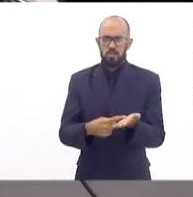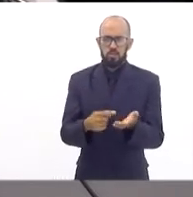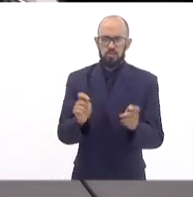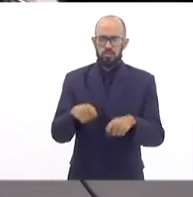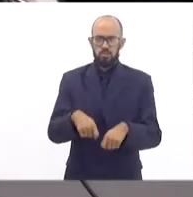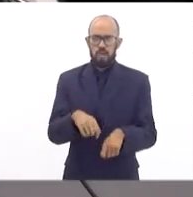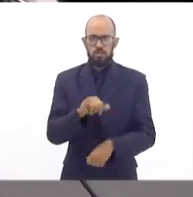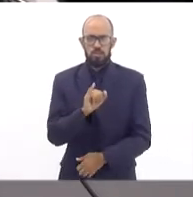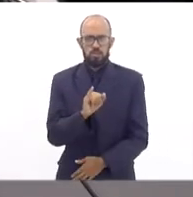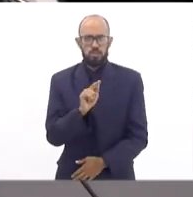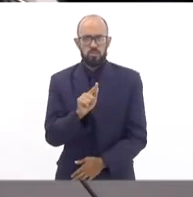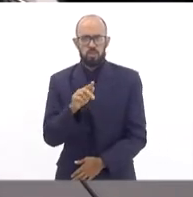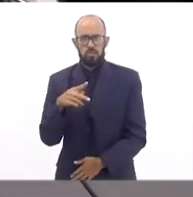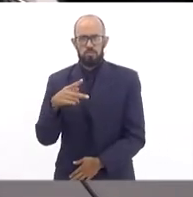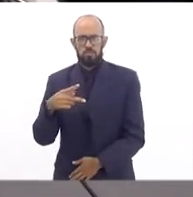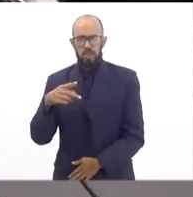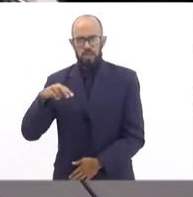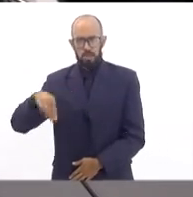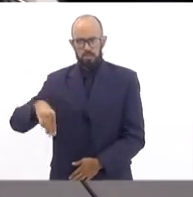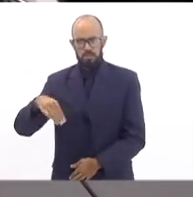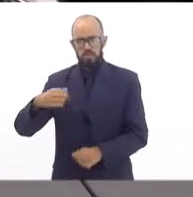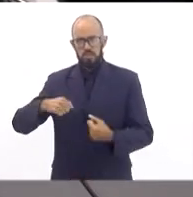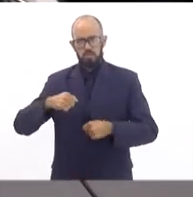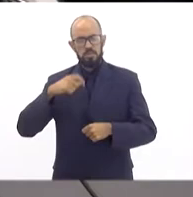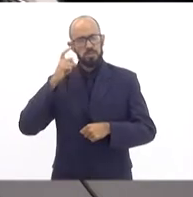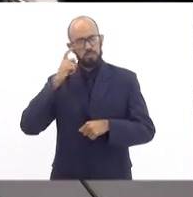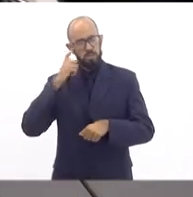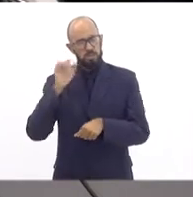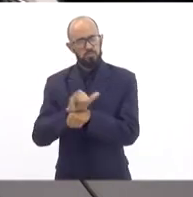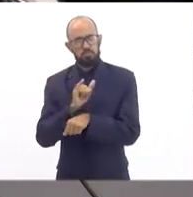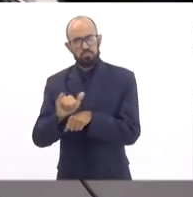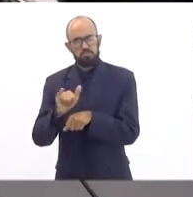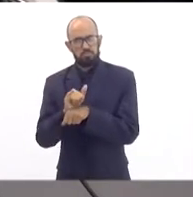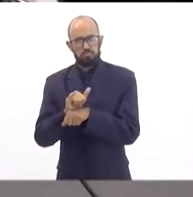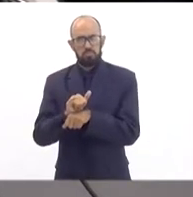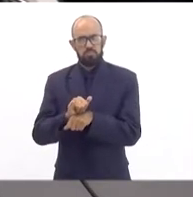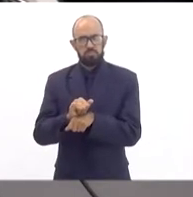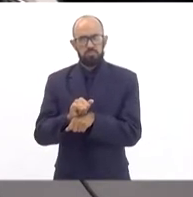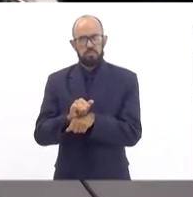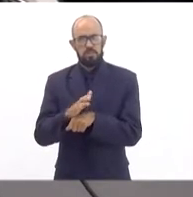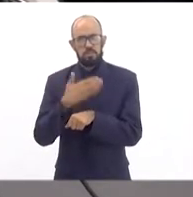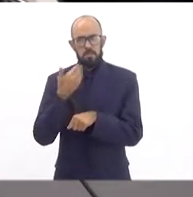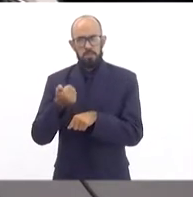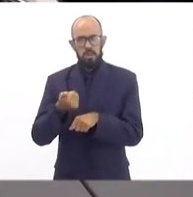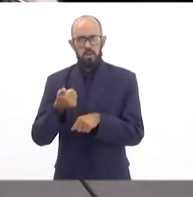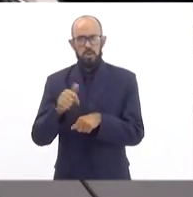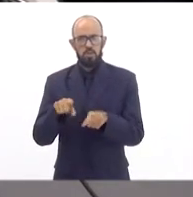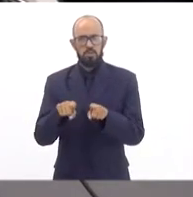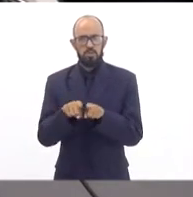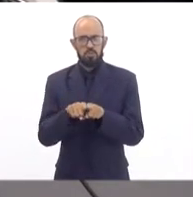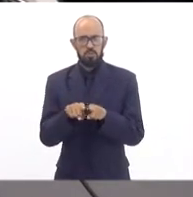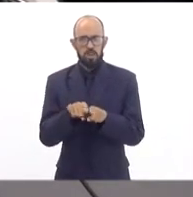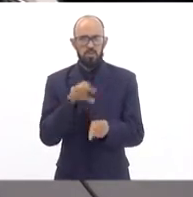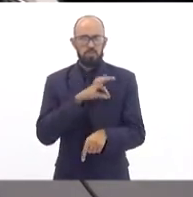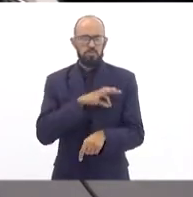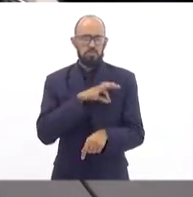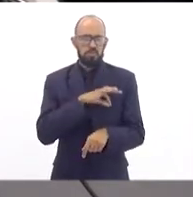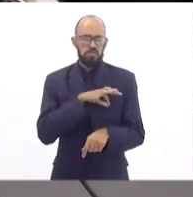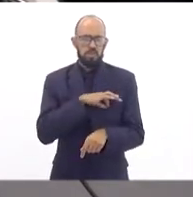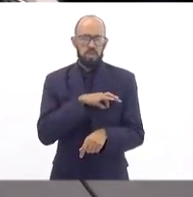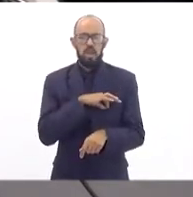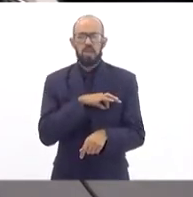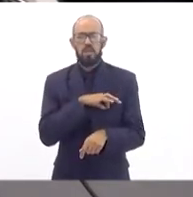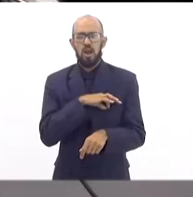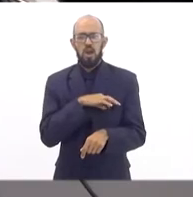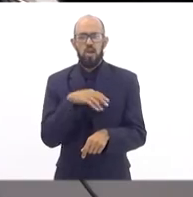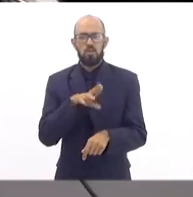dá para ser o IGPM. Claro. A gente tem que pensar num outro mecanismo de reajuste mais condizente, inclusive com a questão salarial